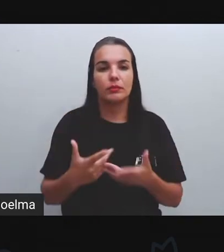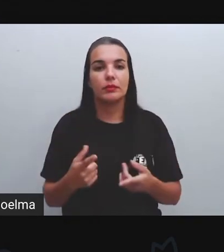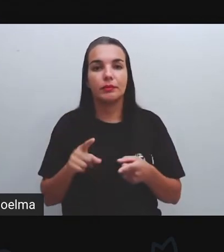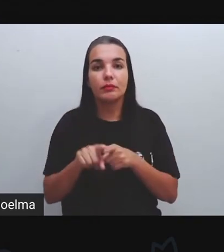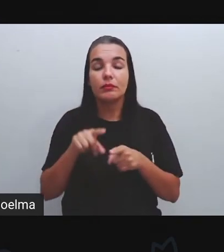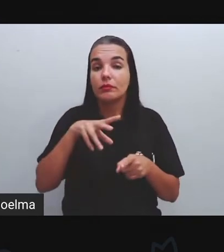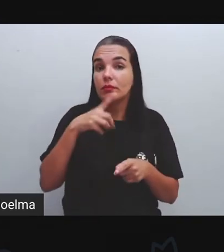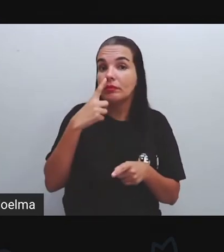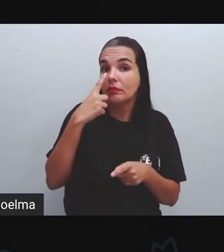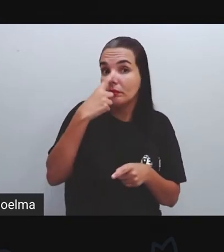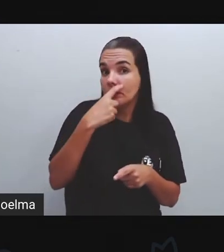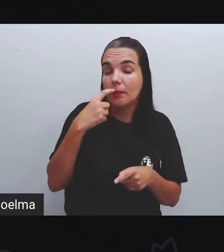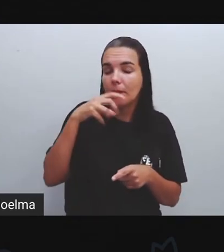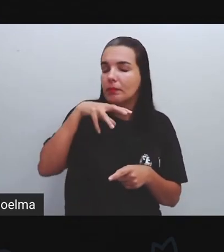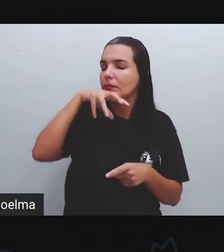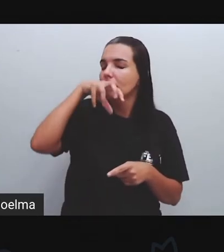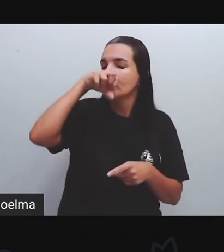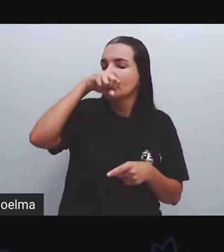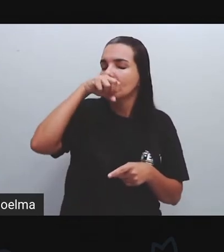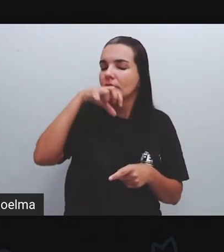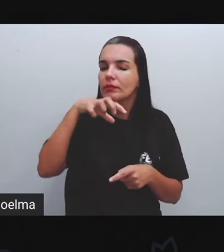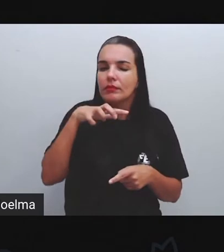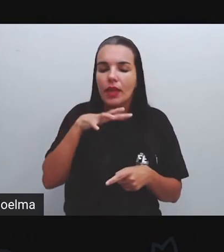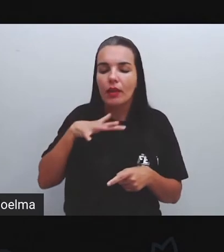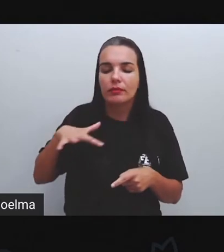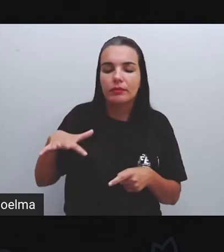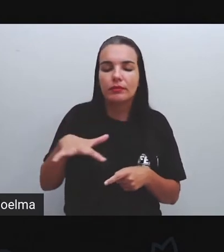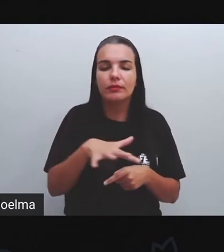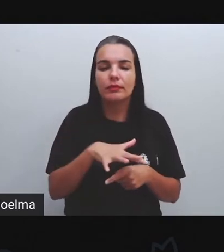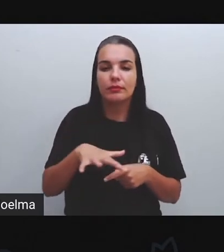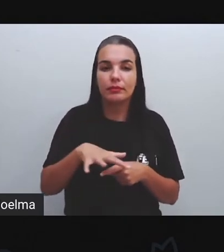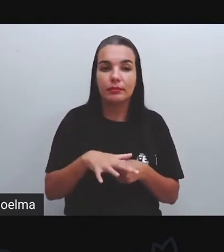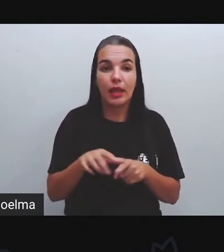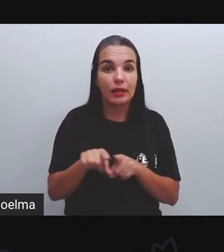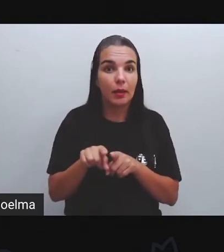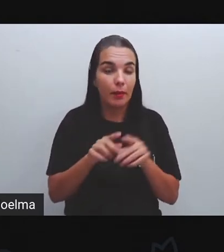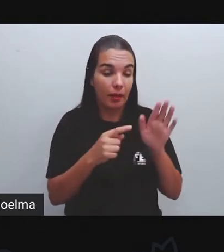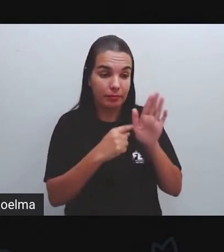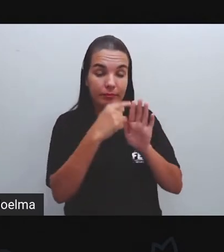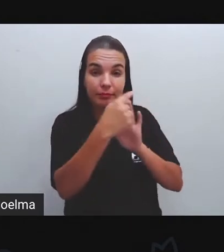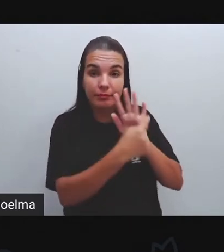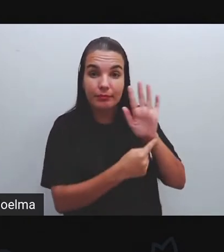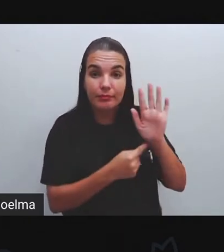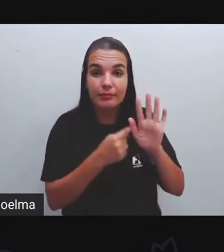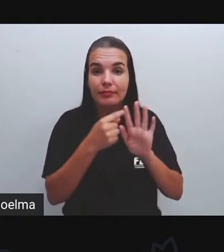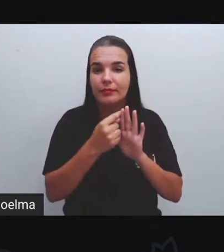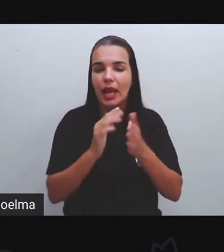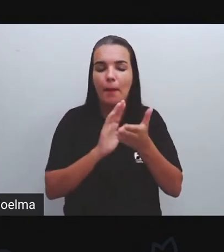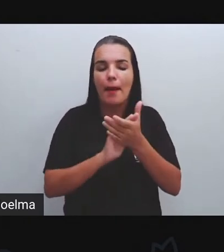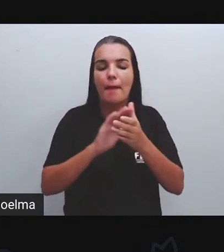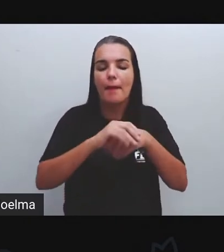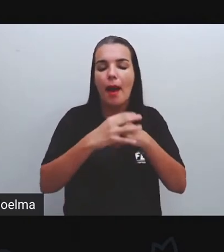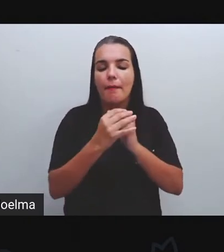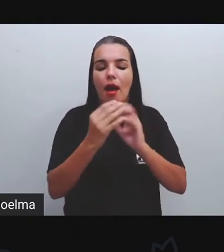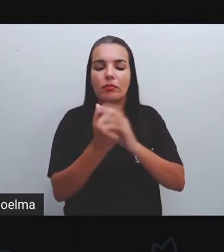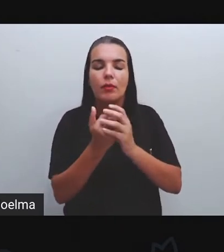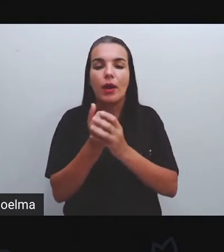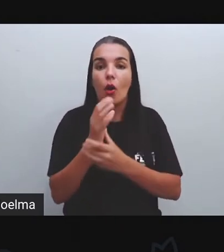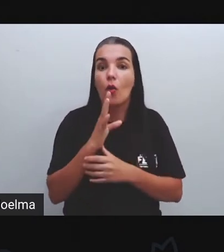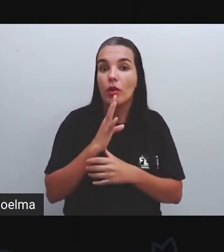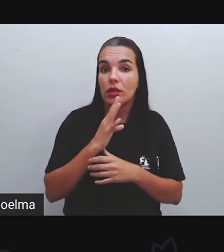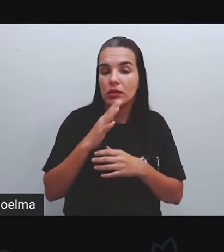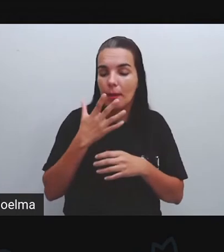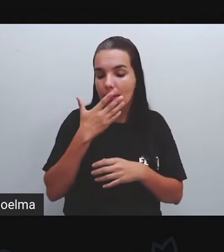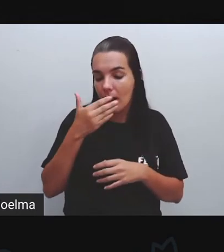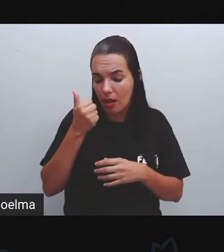o olfato para sentir o cheiro ali daquele ambiente, o tato, né? Às vezes para a gente apalpar, conhecer ali melhor